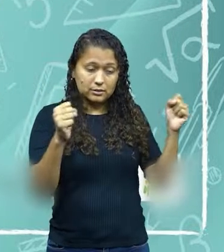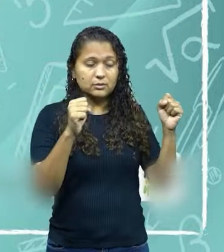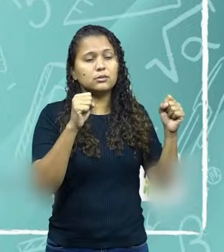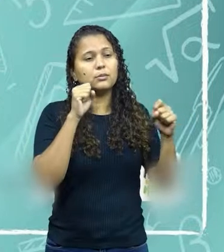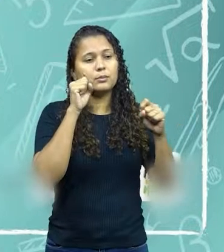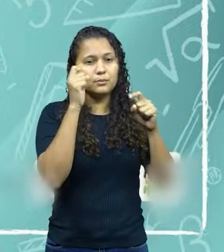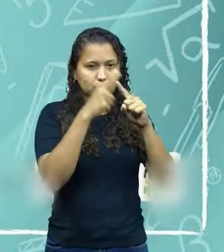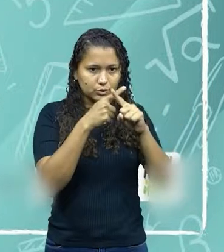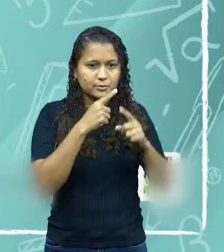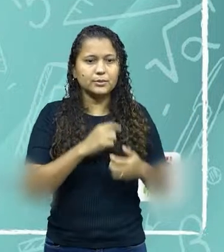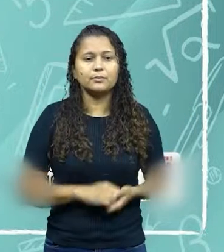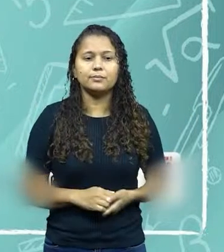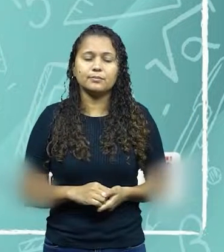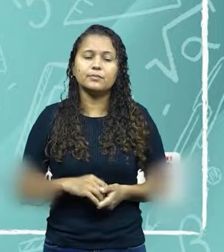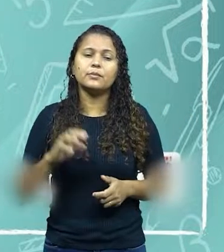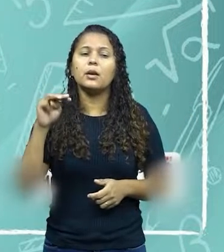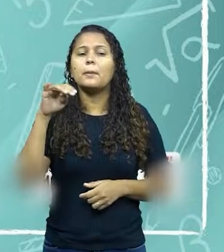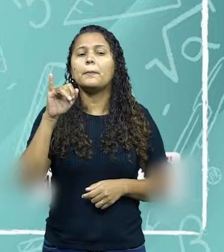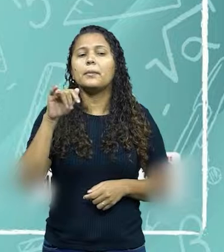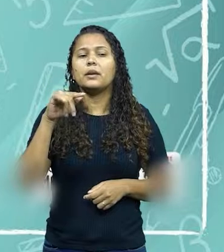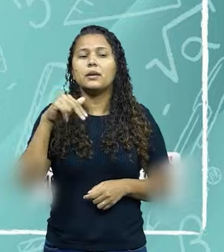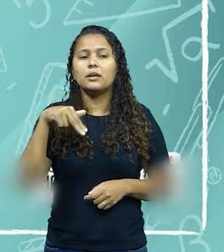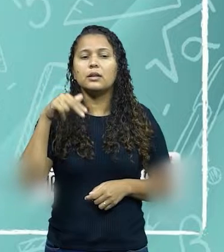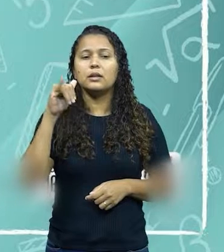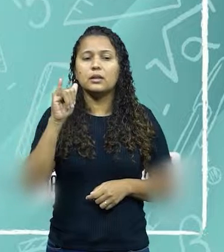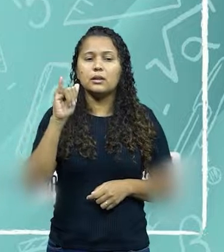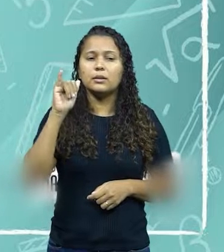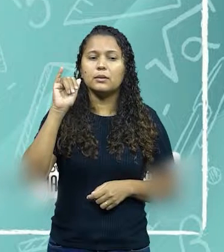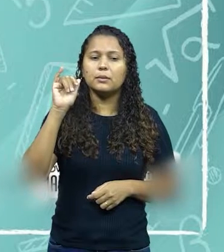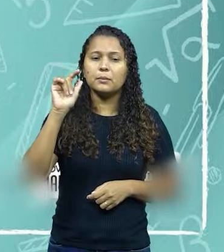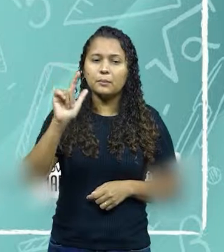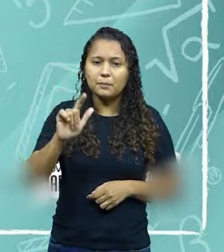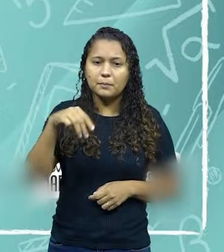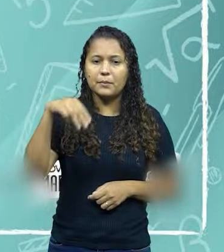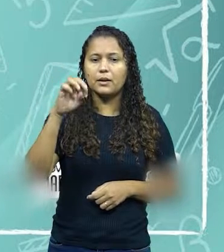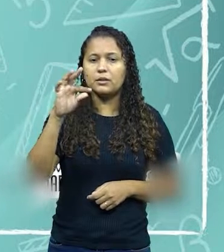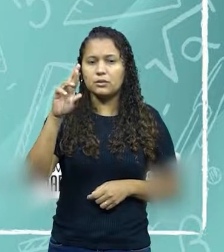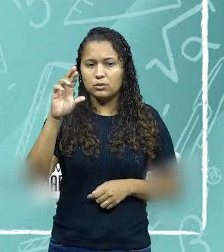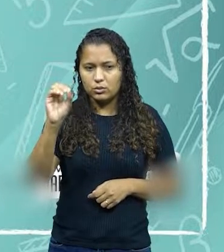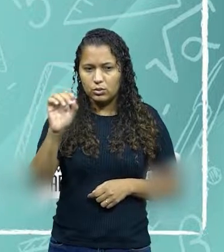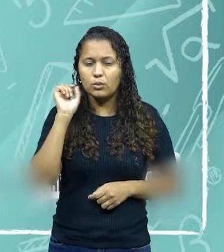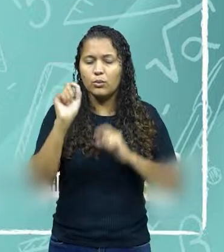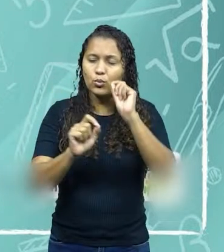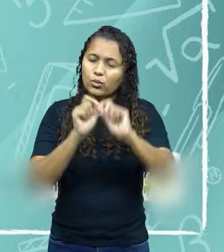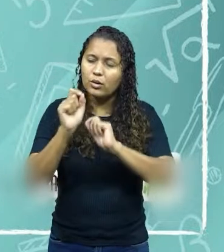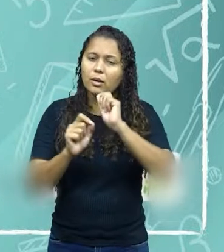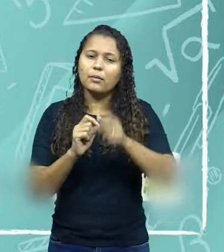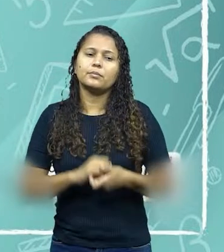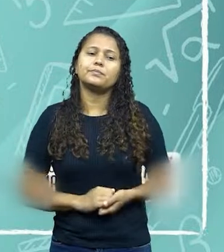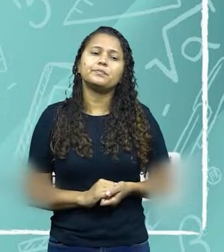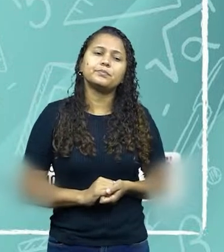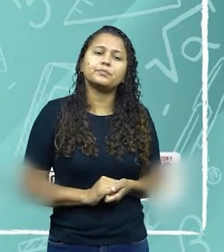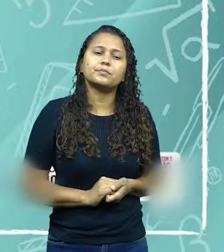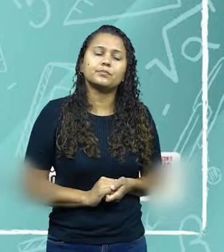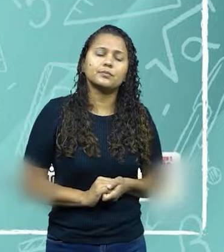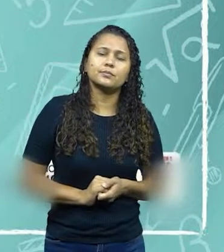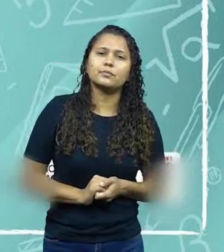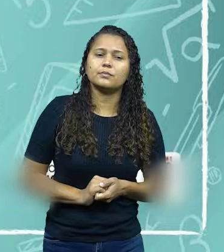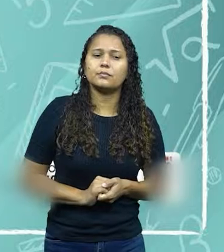multiplica. E o milímetro? O milímetro, ele é